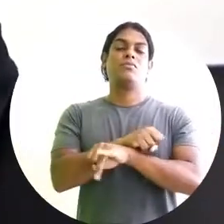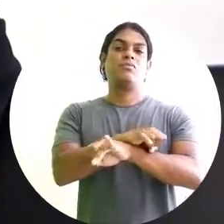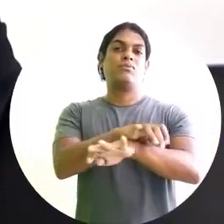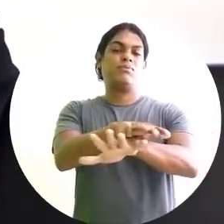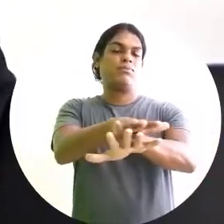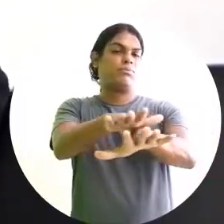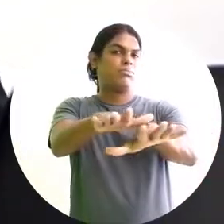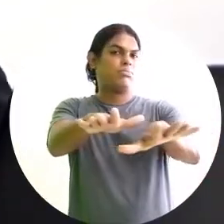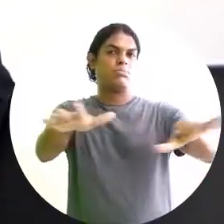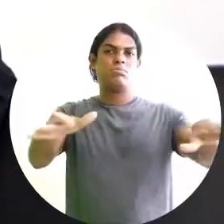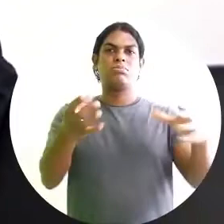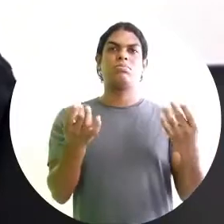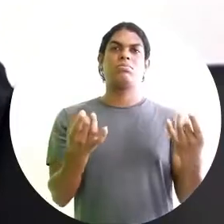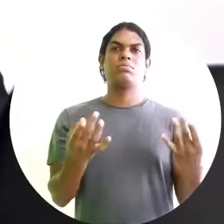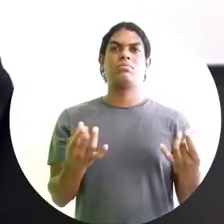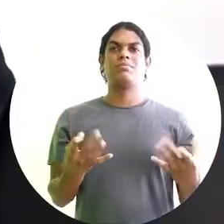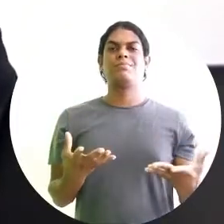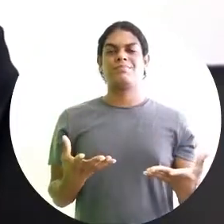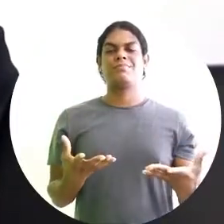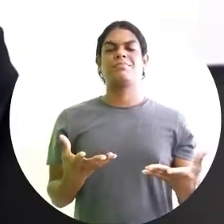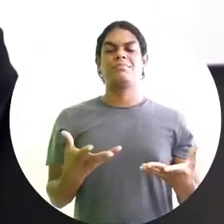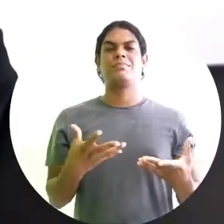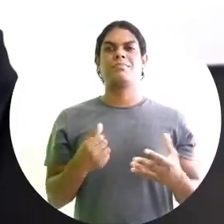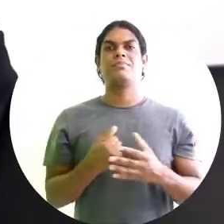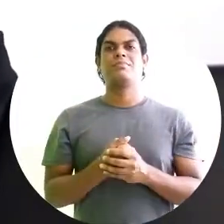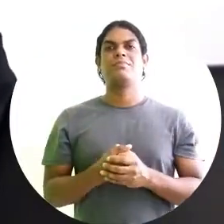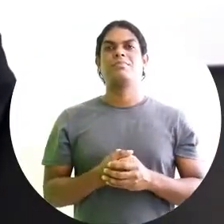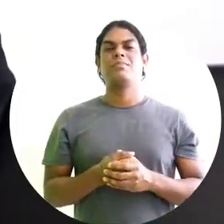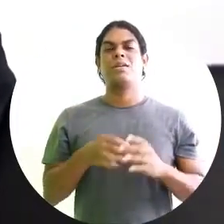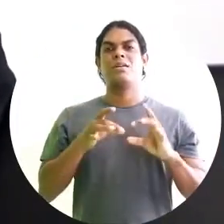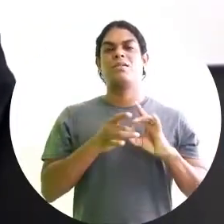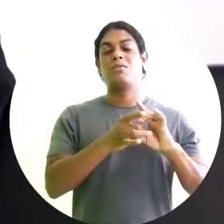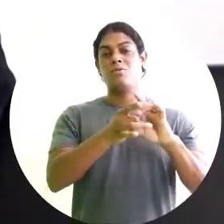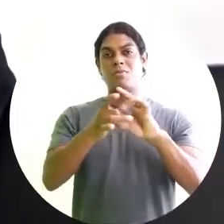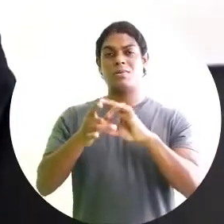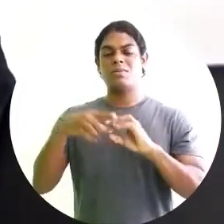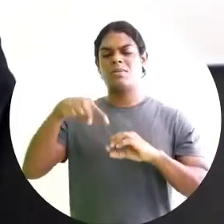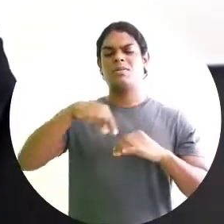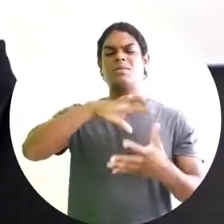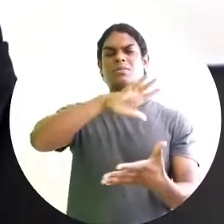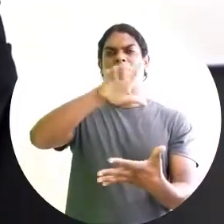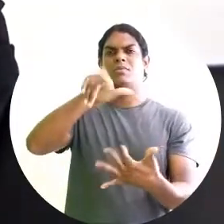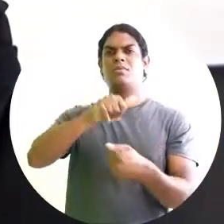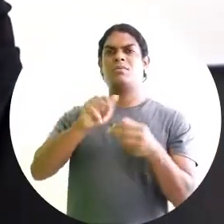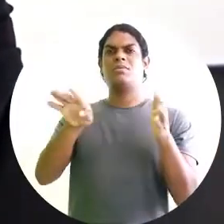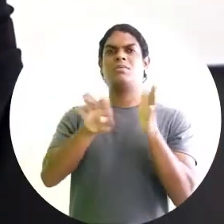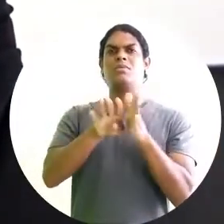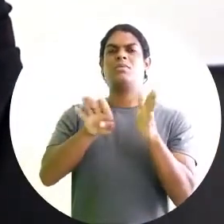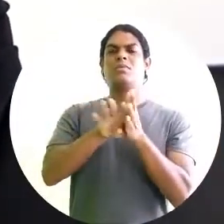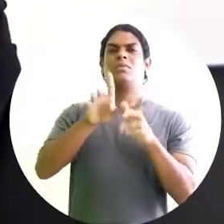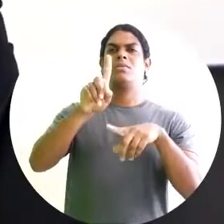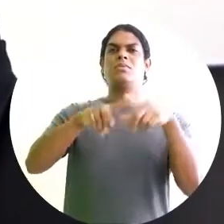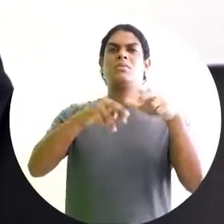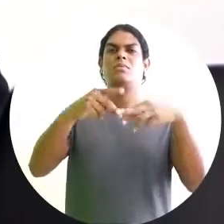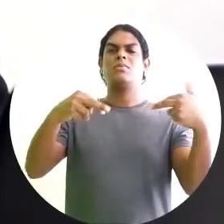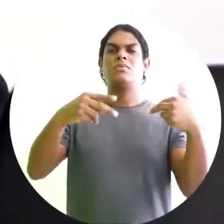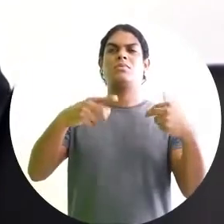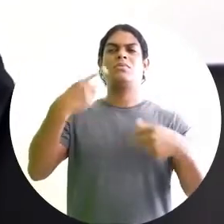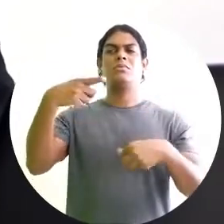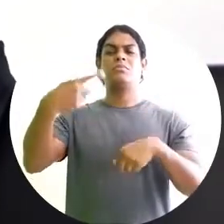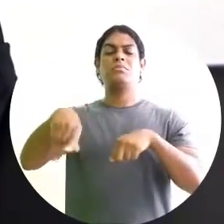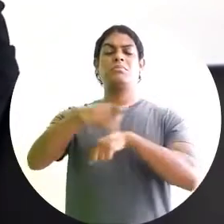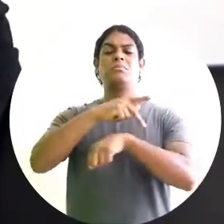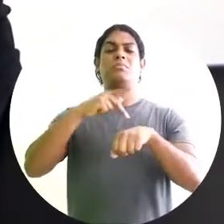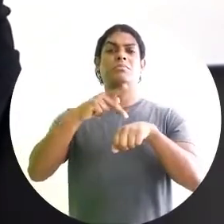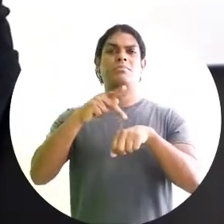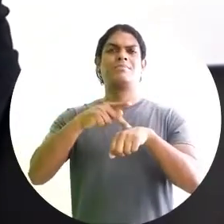É o caso e é o problema fundamental da globalização no Brasil. Quando chegam produtos importados, que antes eram de